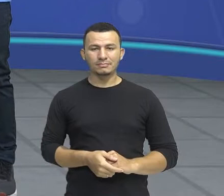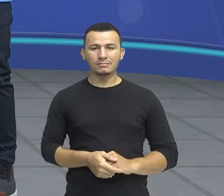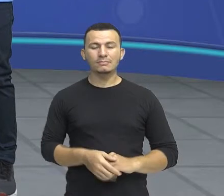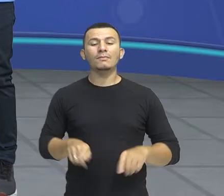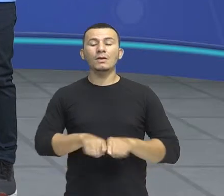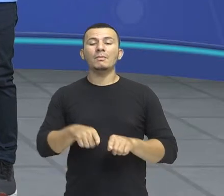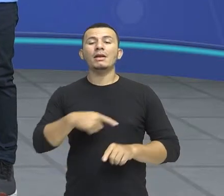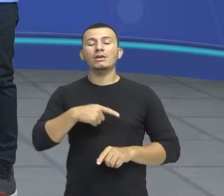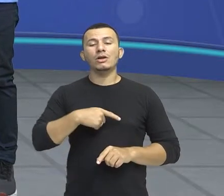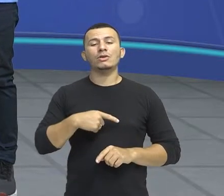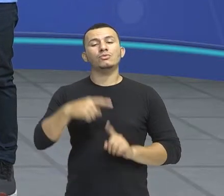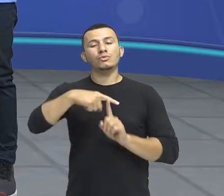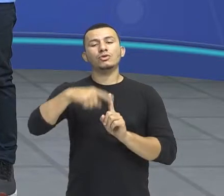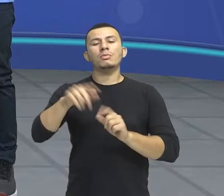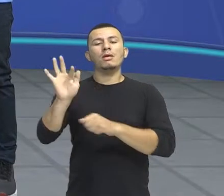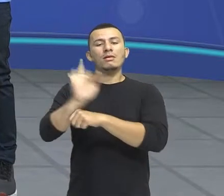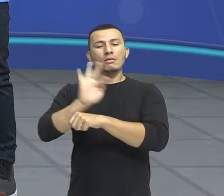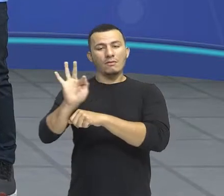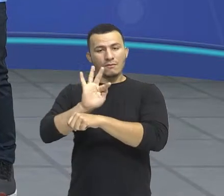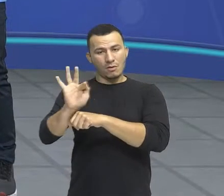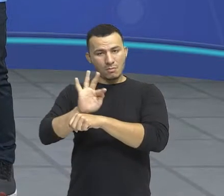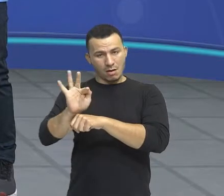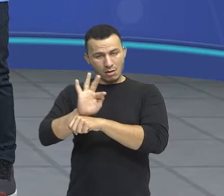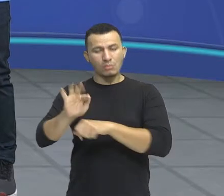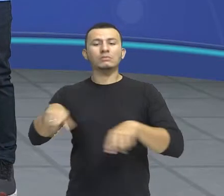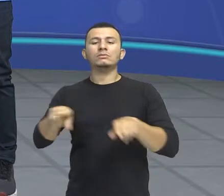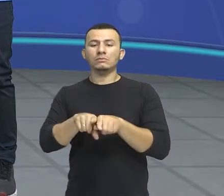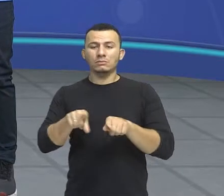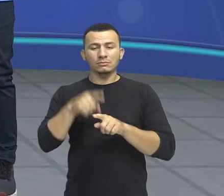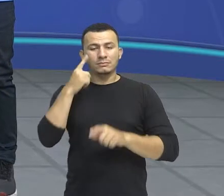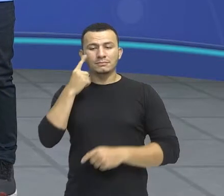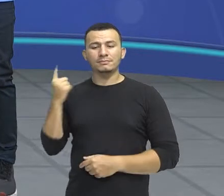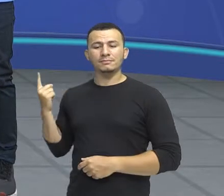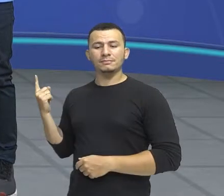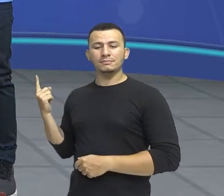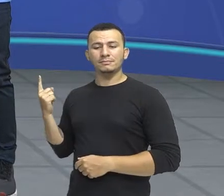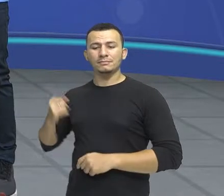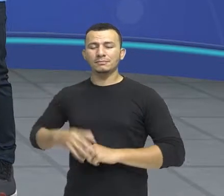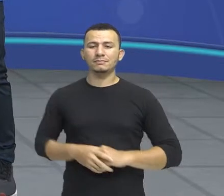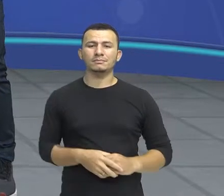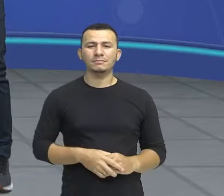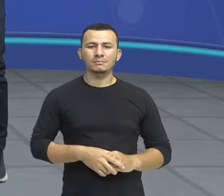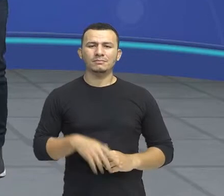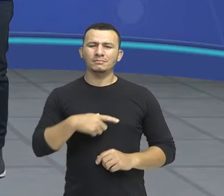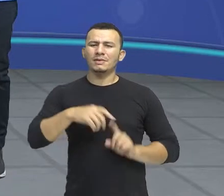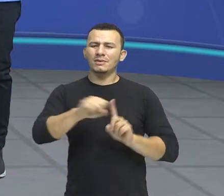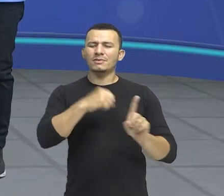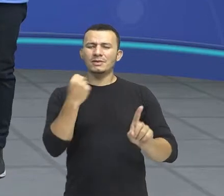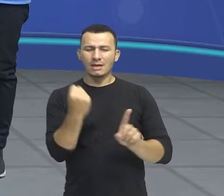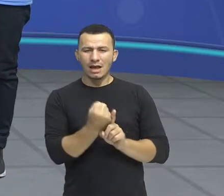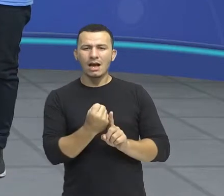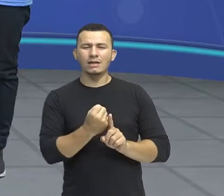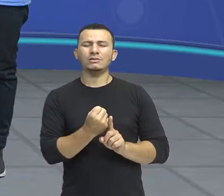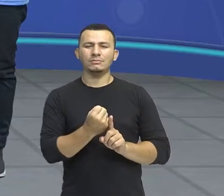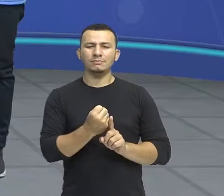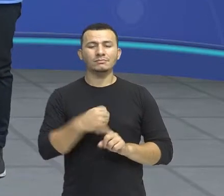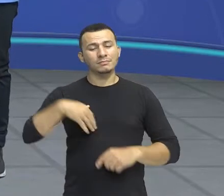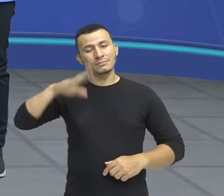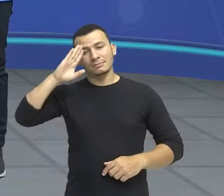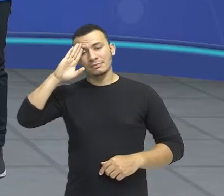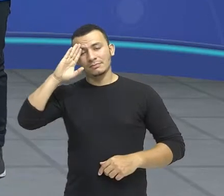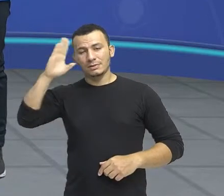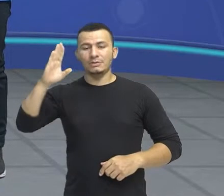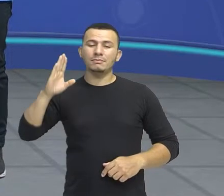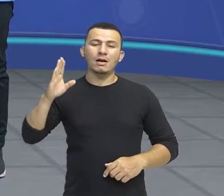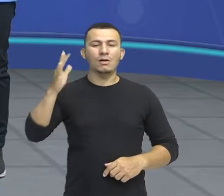estilo clássico, que é outro estereótipo também muito marcado aí na nossa sociedade, principalmente com as